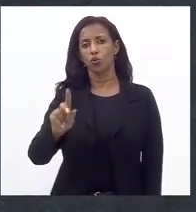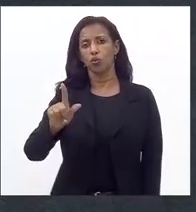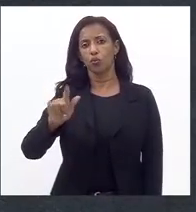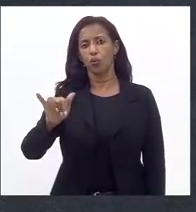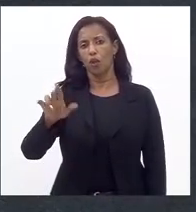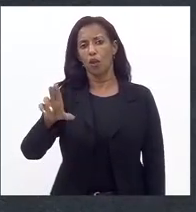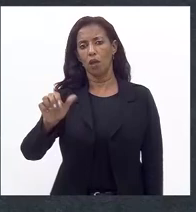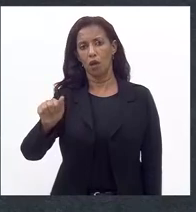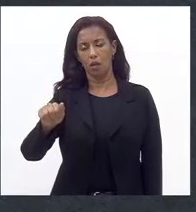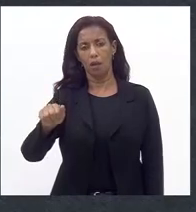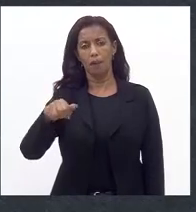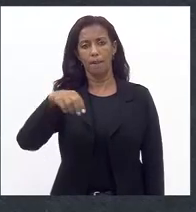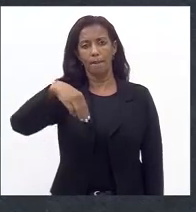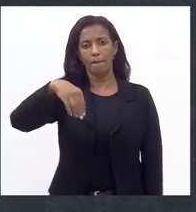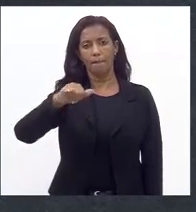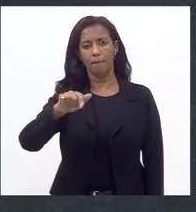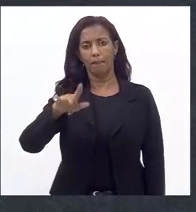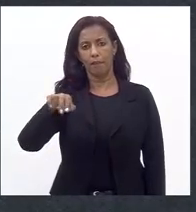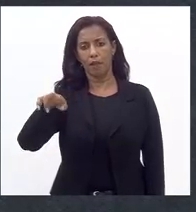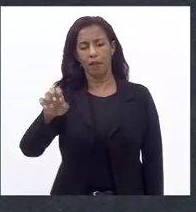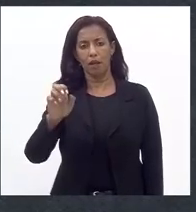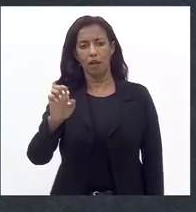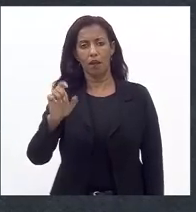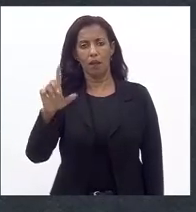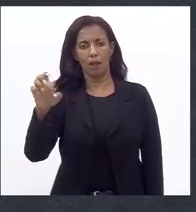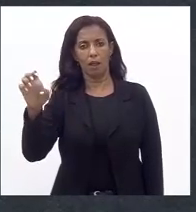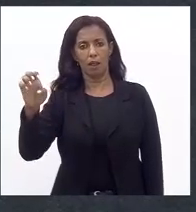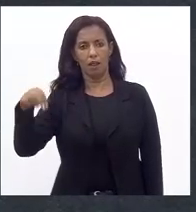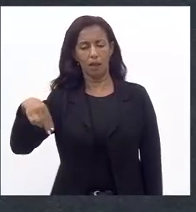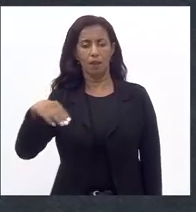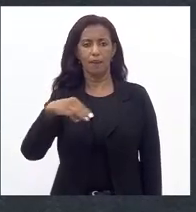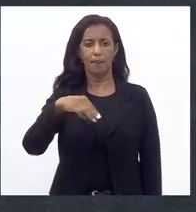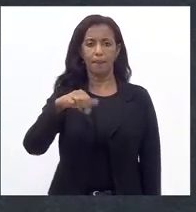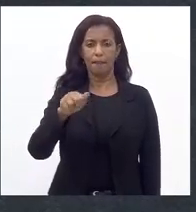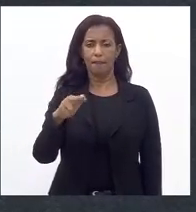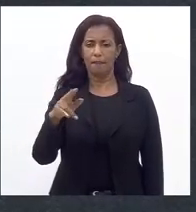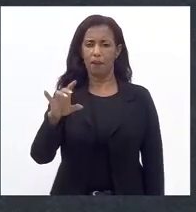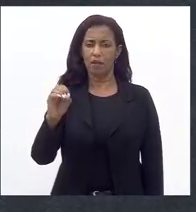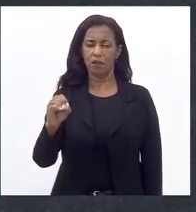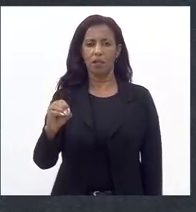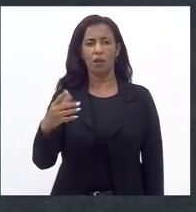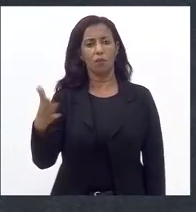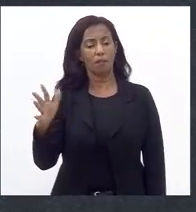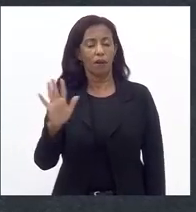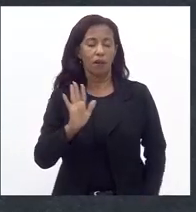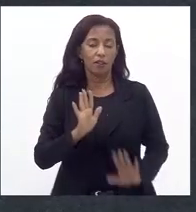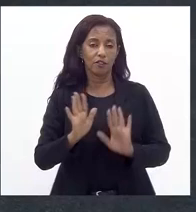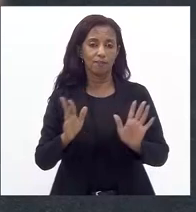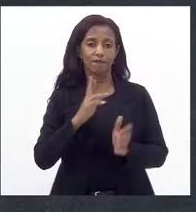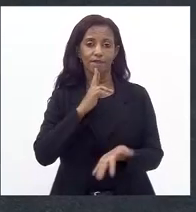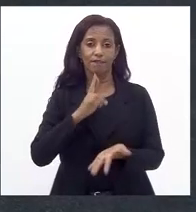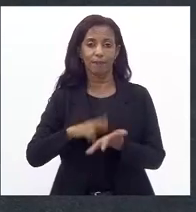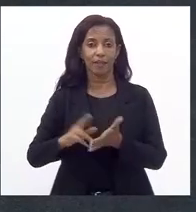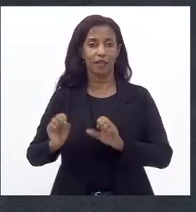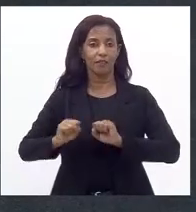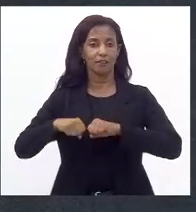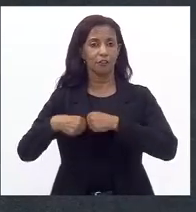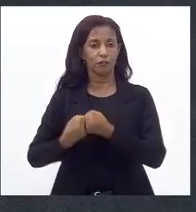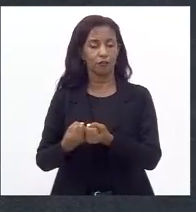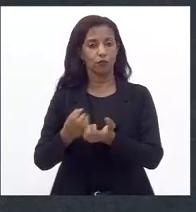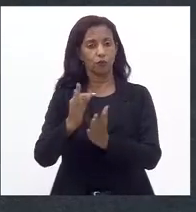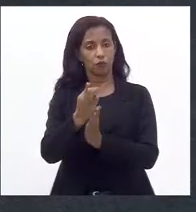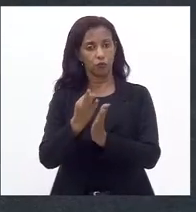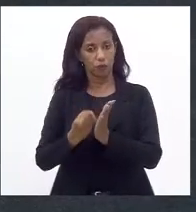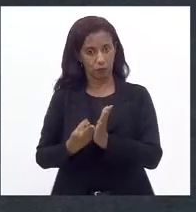a Milena a Helen e o Marcelo mas independentemente do voto da matéria reconhecendo esse esforço da